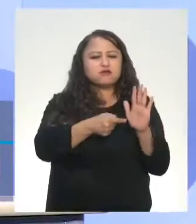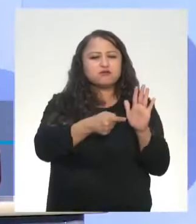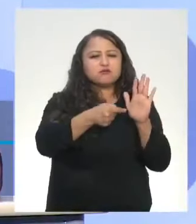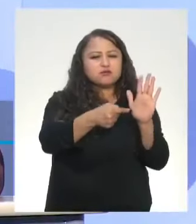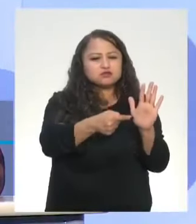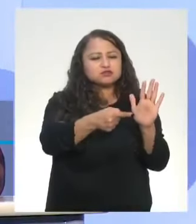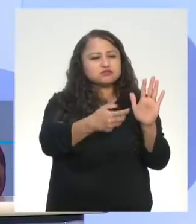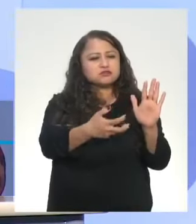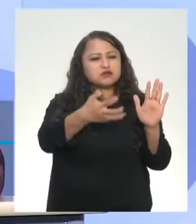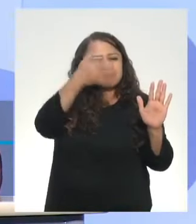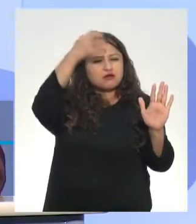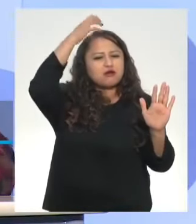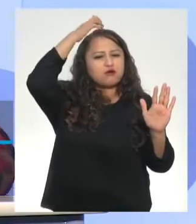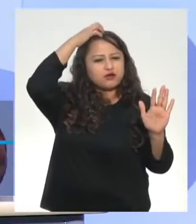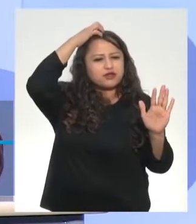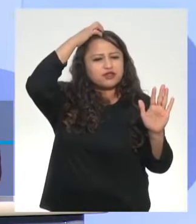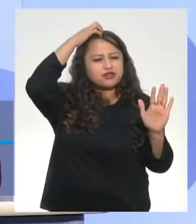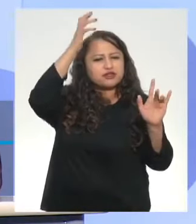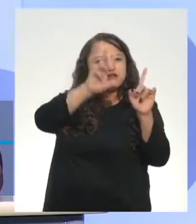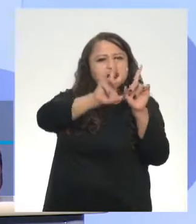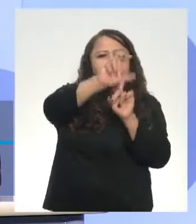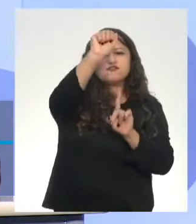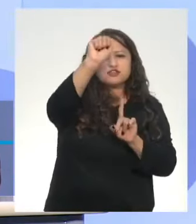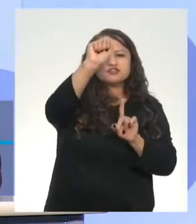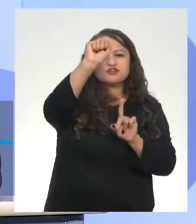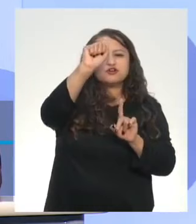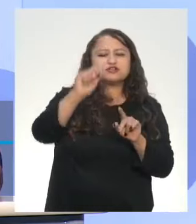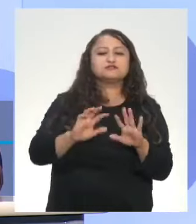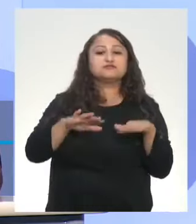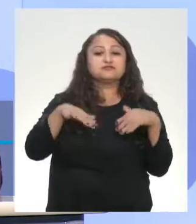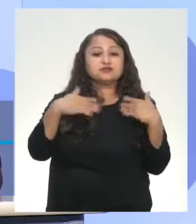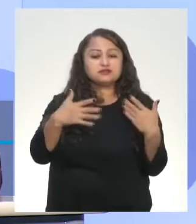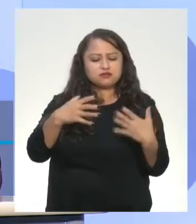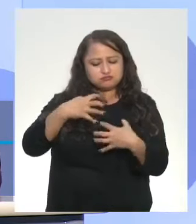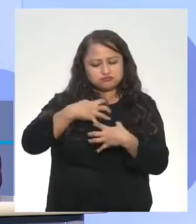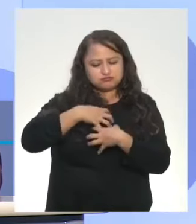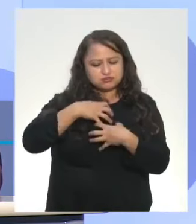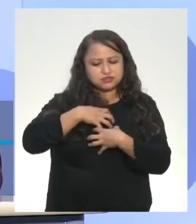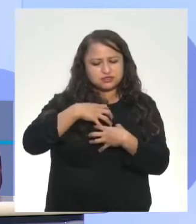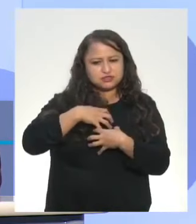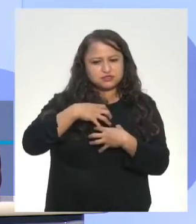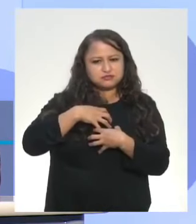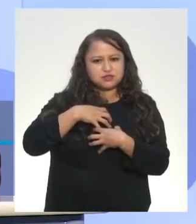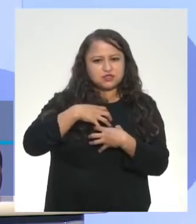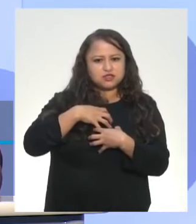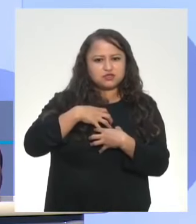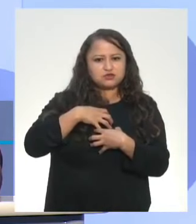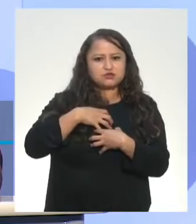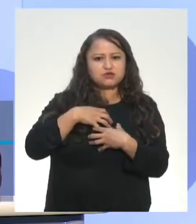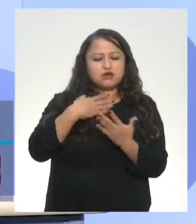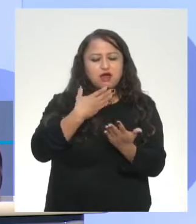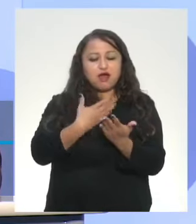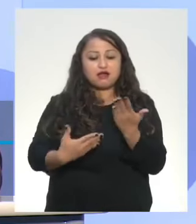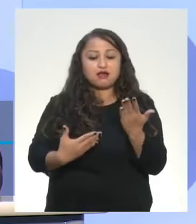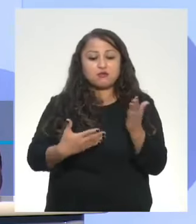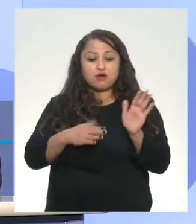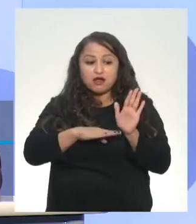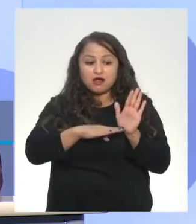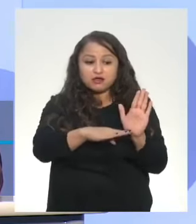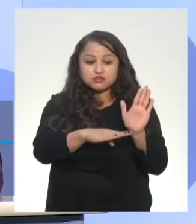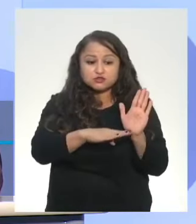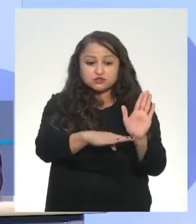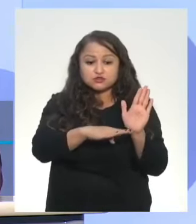este monarca que nos levou à vitória esse poder. Tinha esse sentimento. Esse sentimento acabou contribuindo